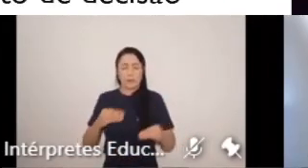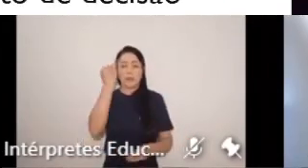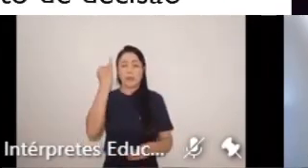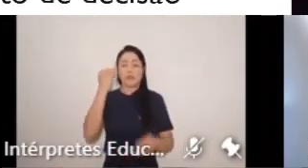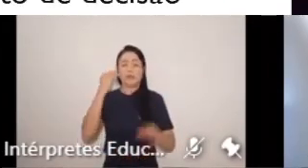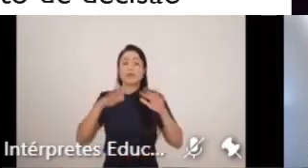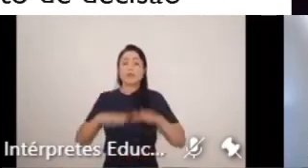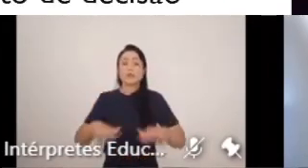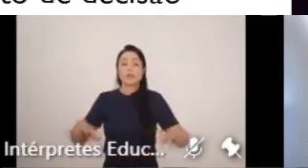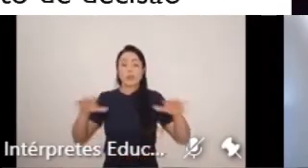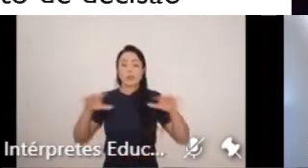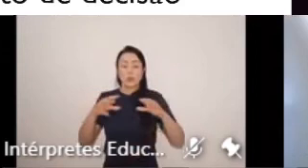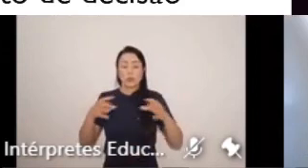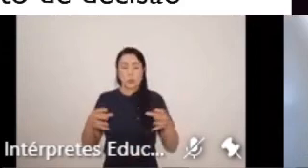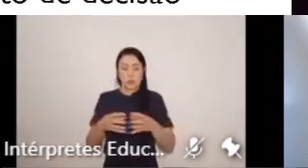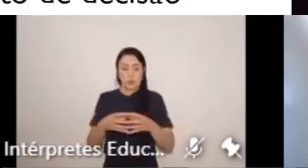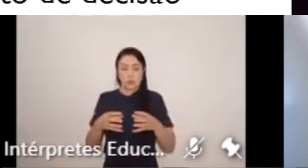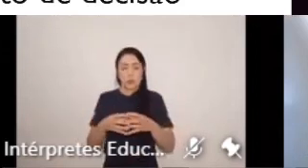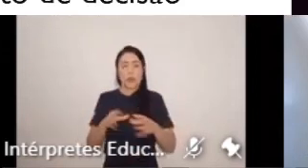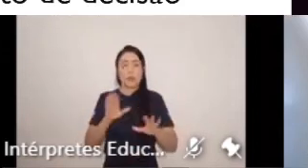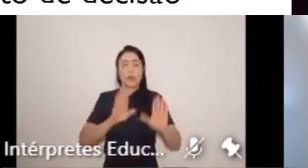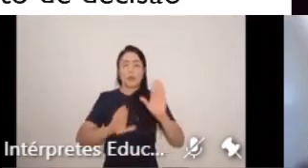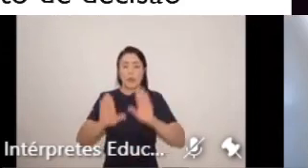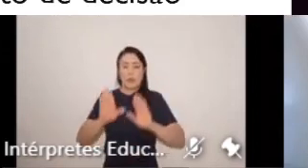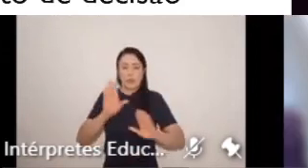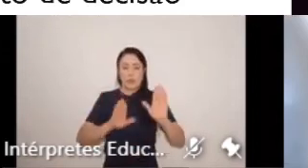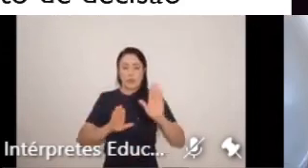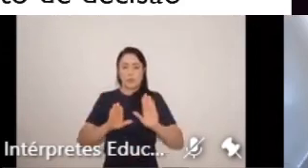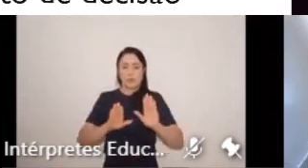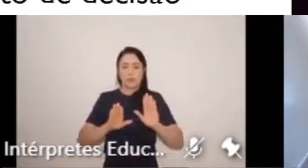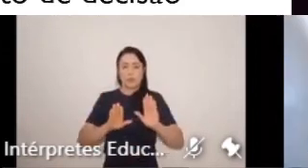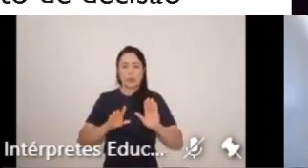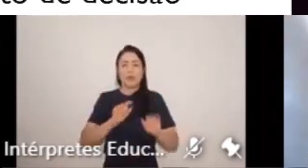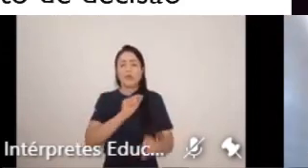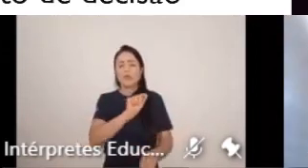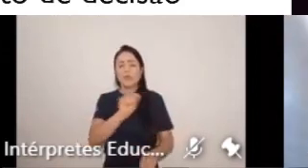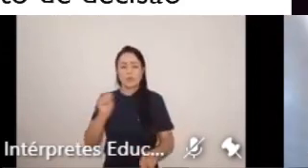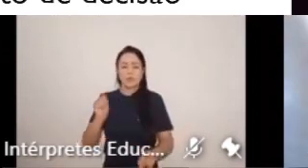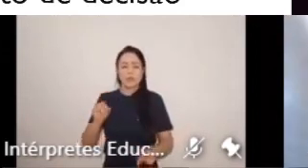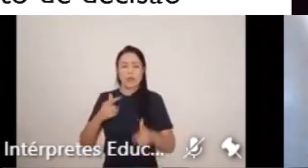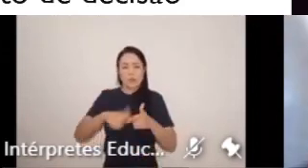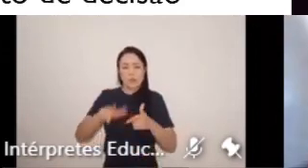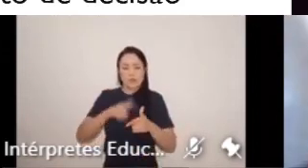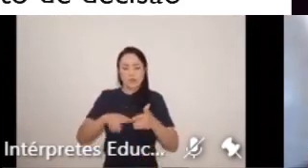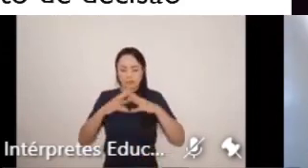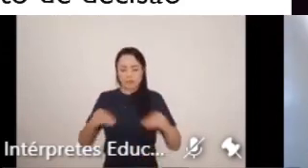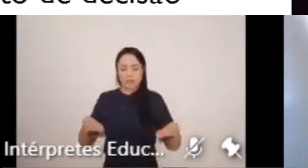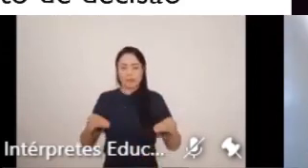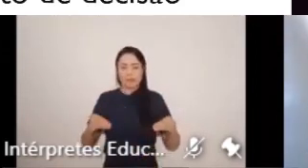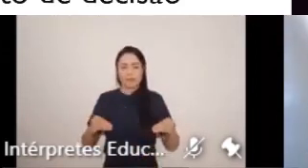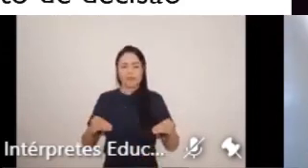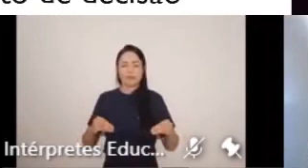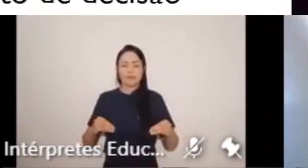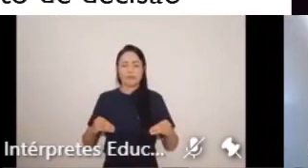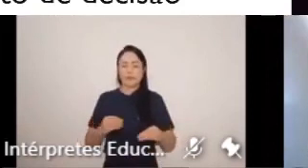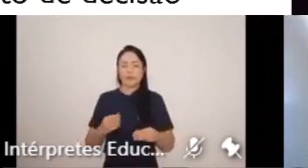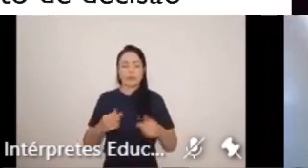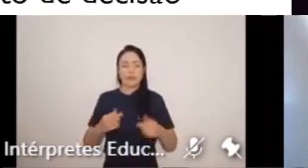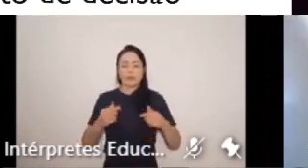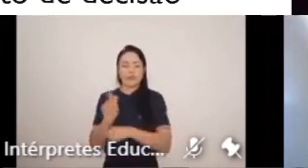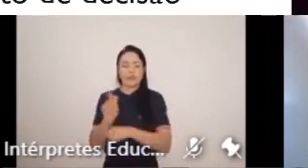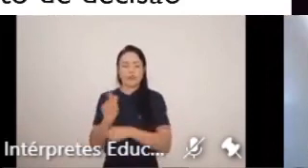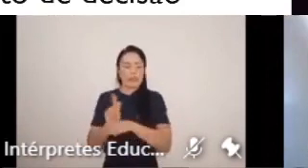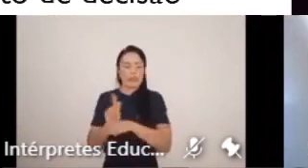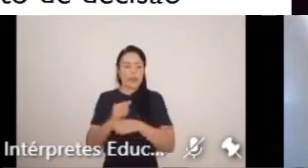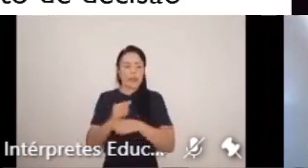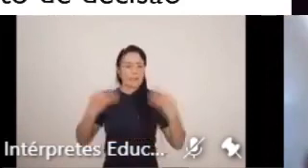órgãos envolvidos tenham muito cuidado, porque esses mecanismos de solução de conflitos, se não são bem gerenciados,